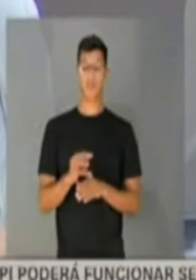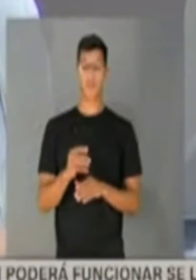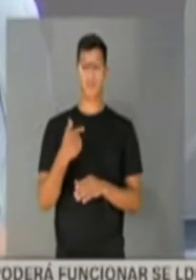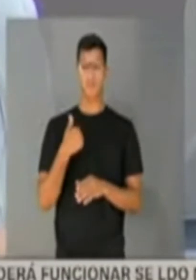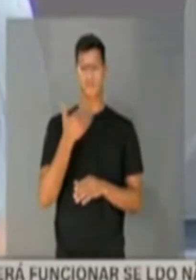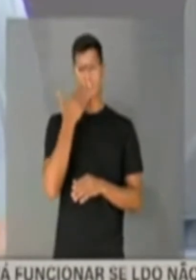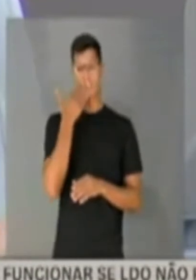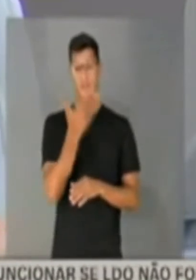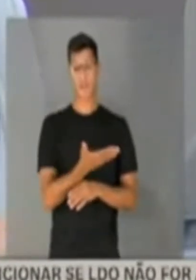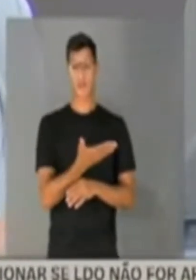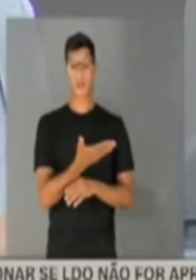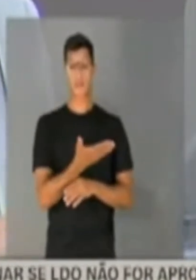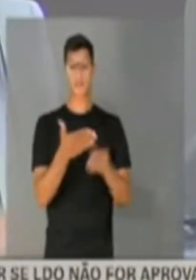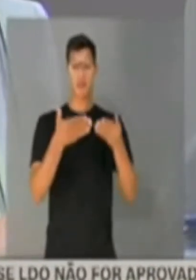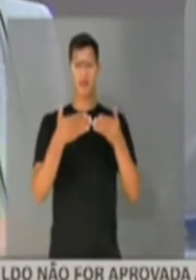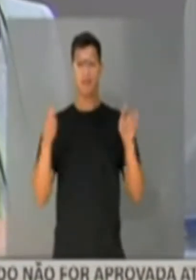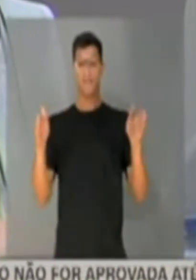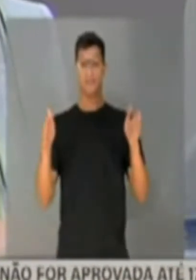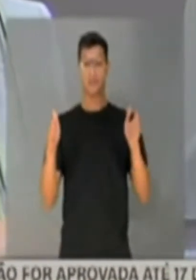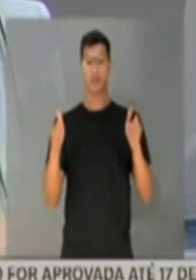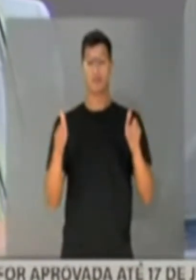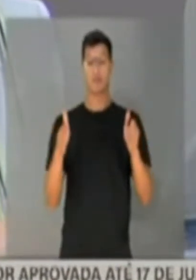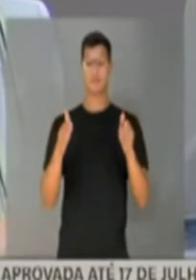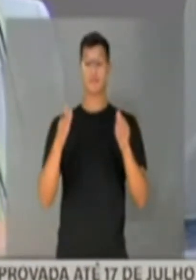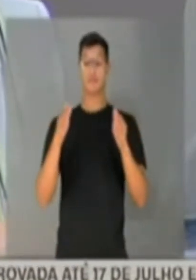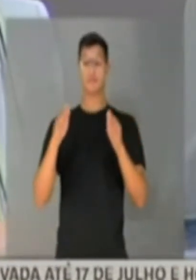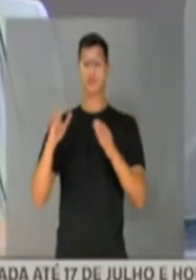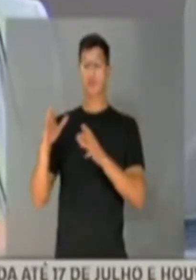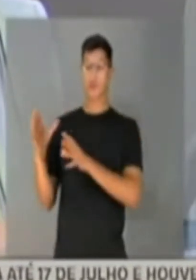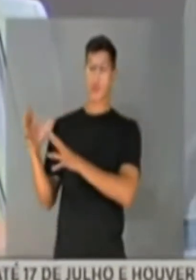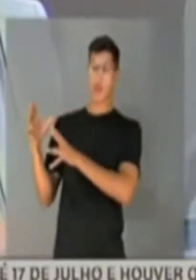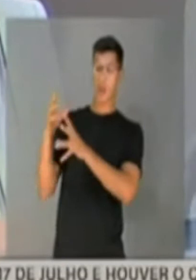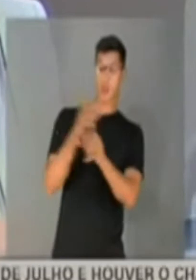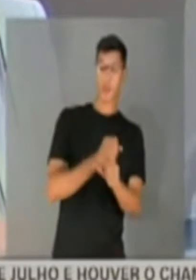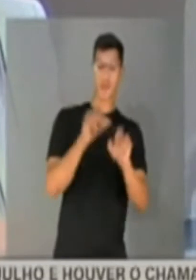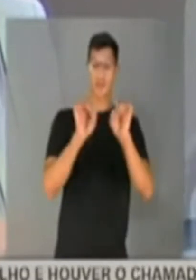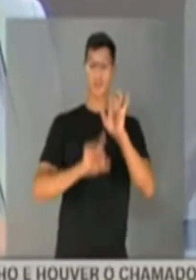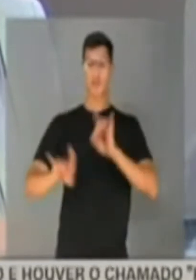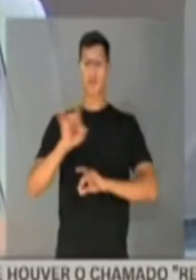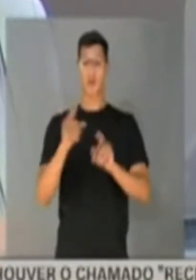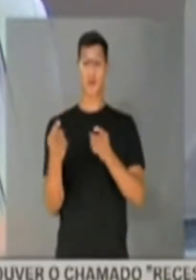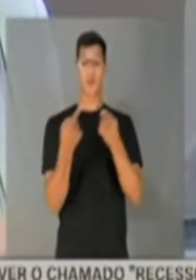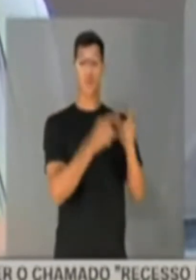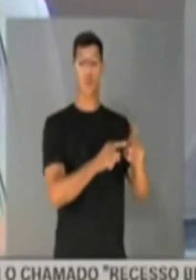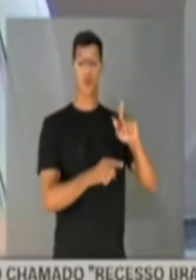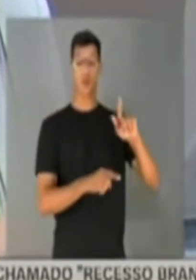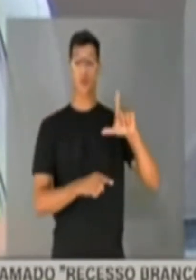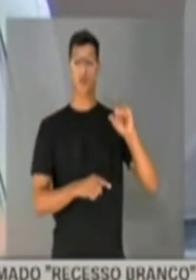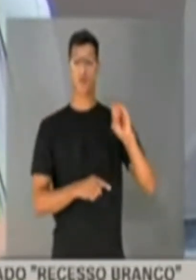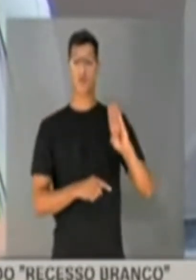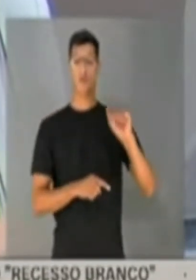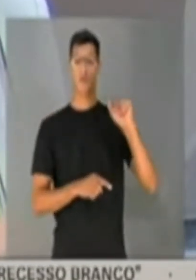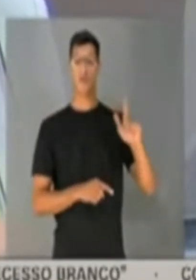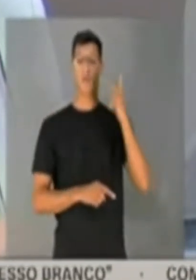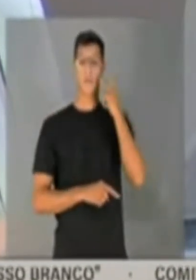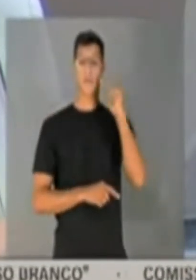Eu peço, então, a abertura de uma tomada de contas especial contra a Global para que